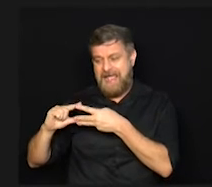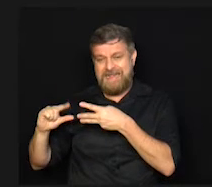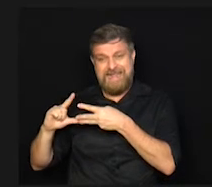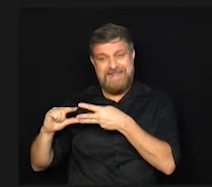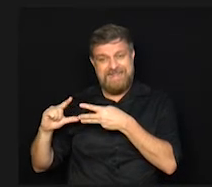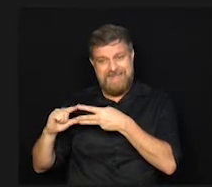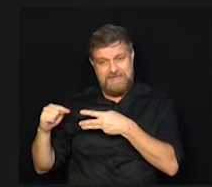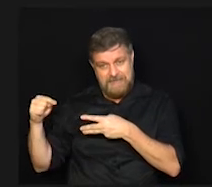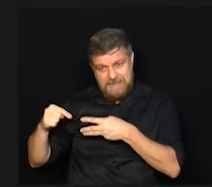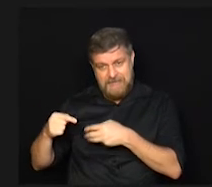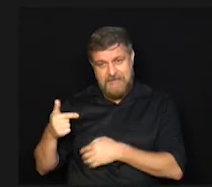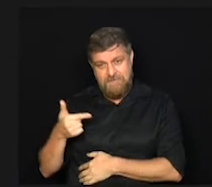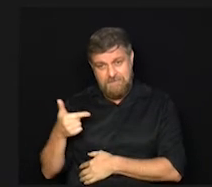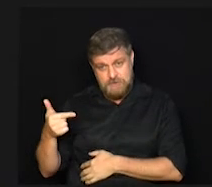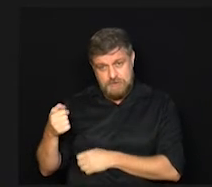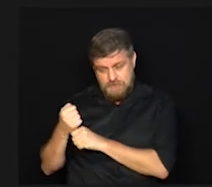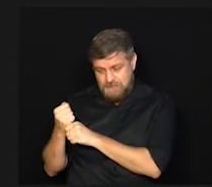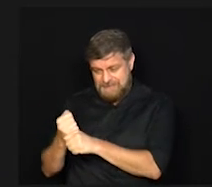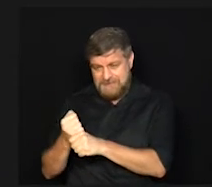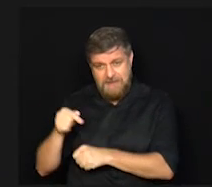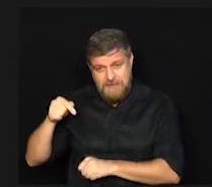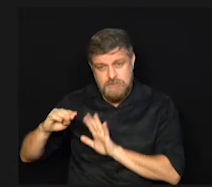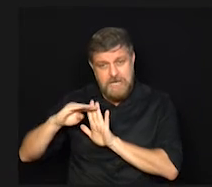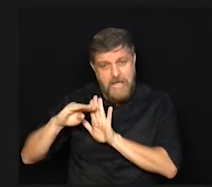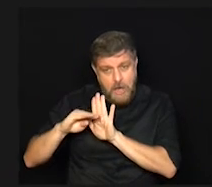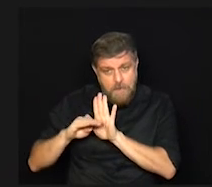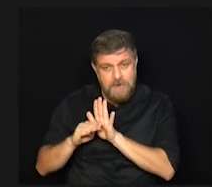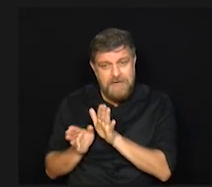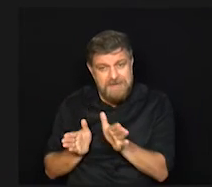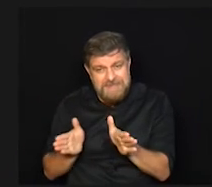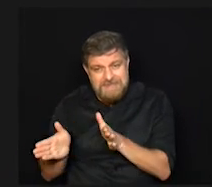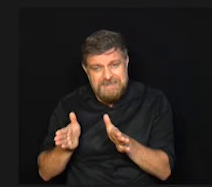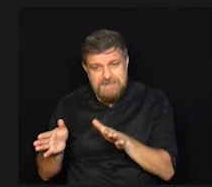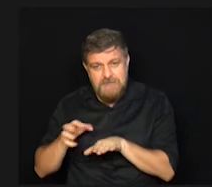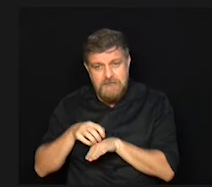e lá tinha um programa de acessibilidade das pessoas com deficiência, viu?